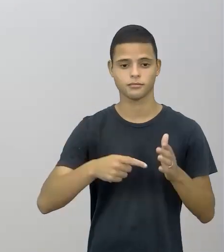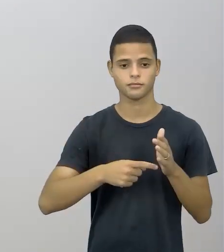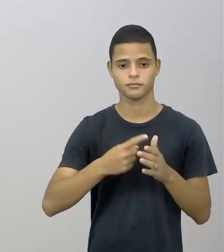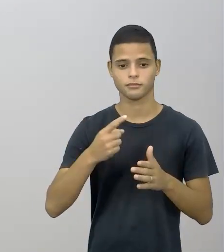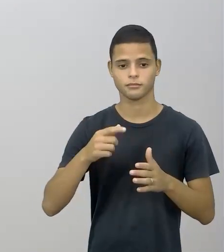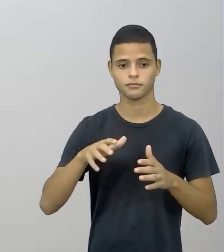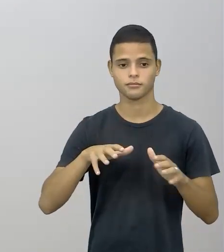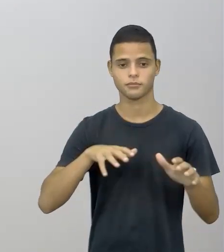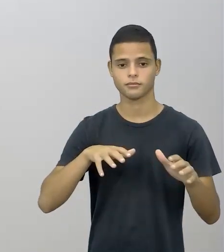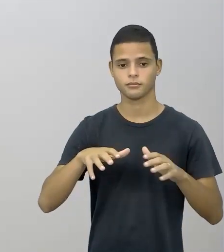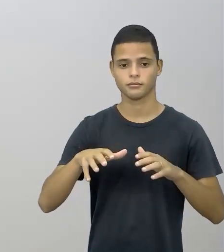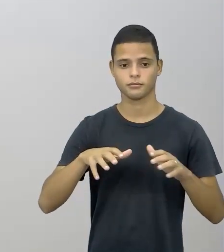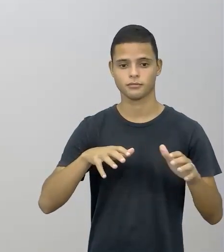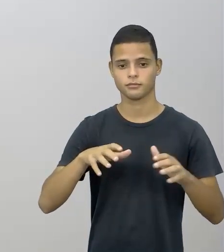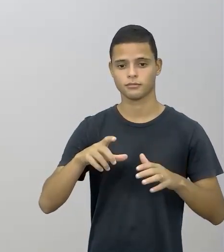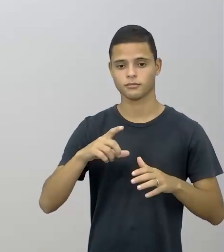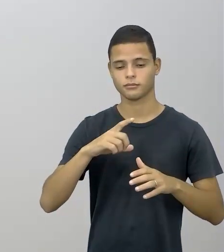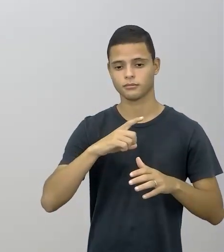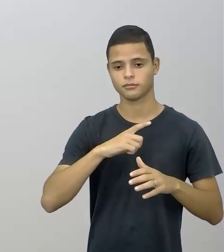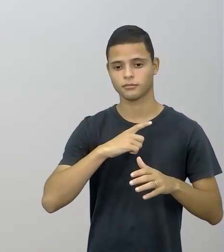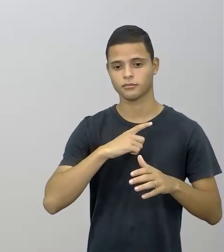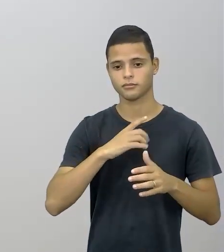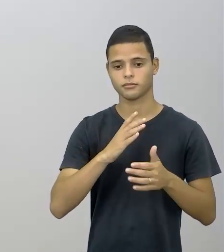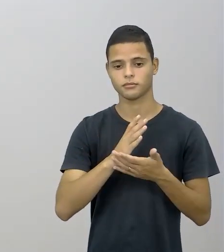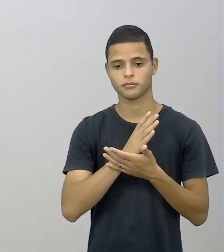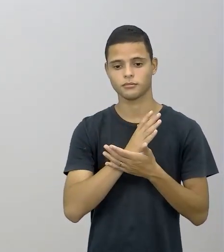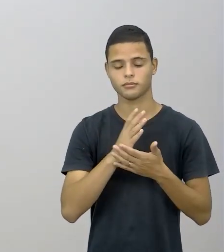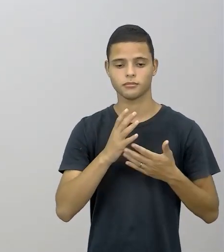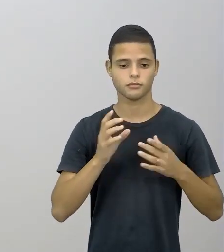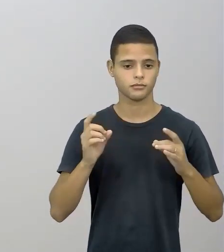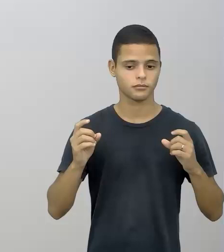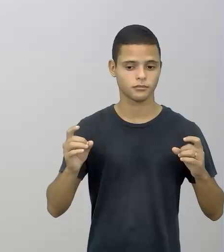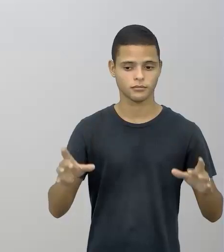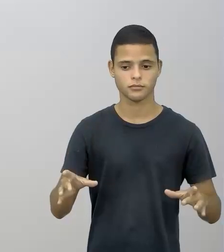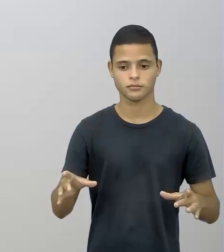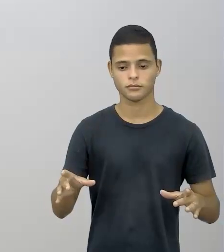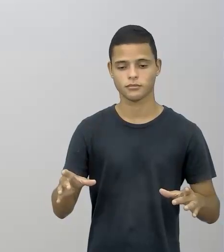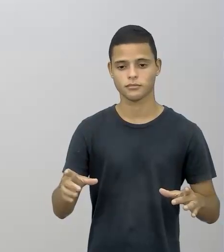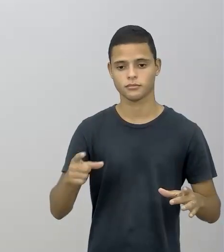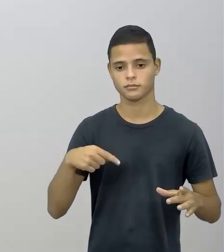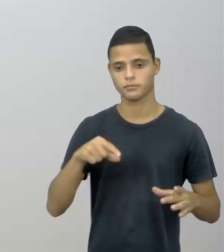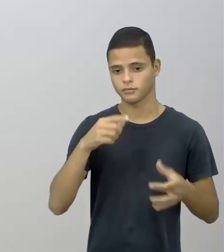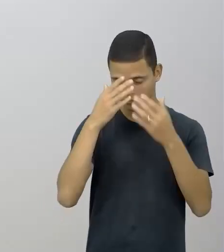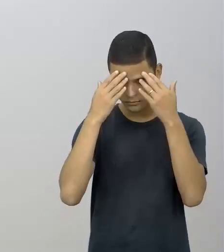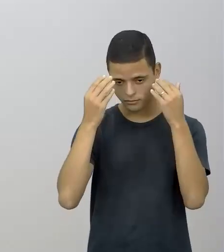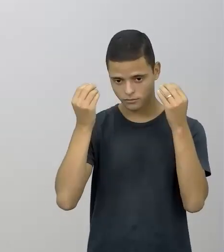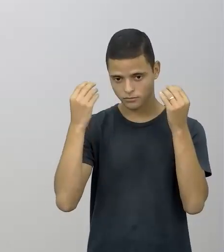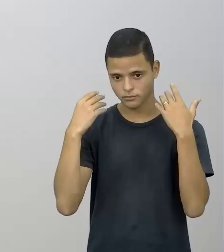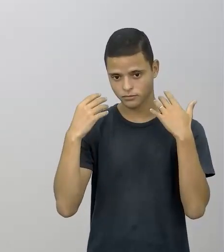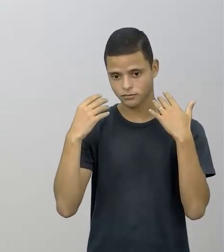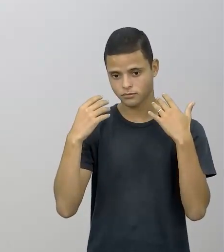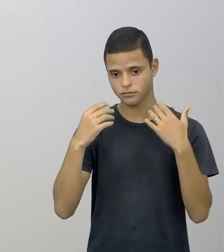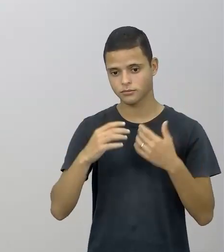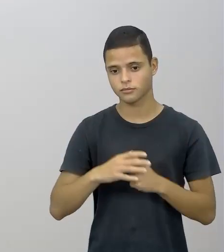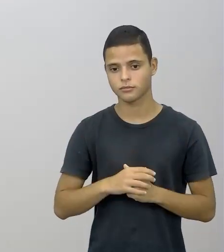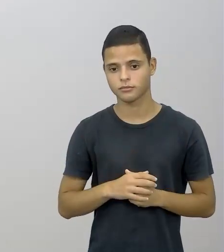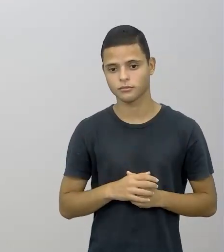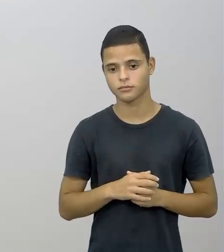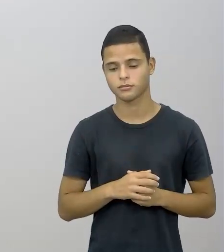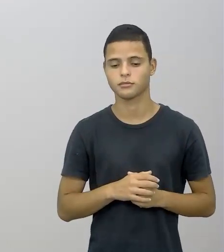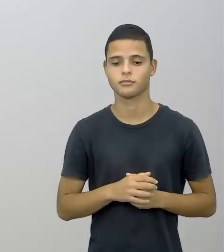Vai ó, dar dá essa um erro, a falha, gente né? vai descontar. Sim. E a gente Aí esqueceu vamos. de falar já. Por isso Você que eu vai gosto falar de já. ter o cronômetro na minha mão.